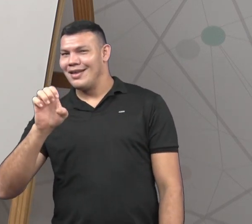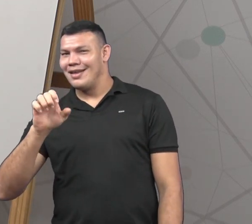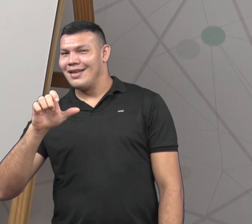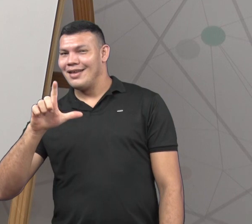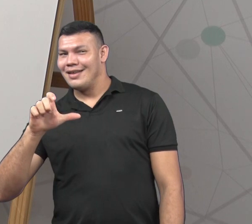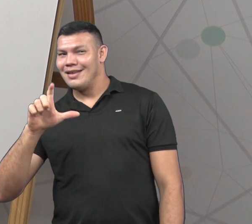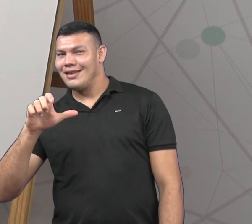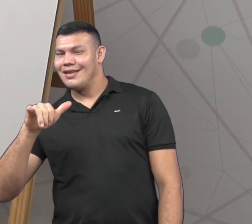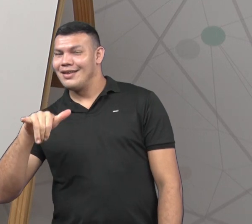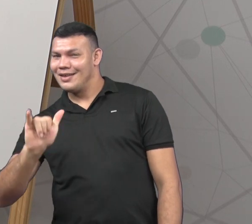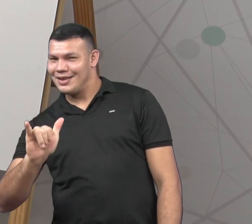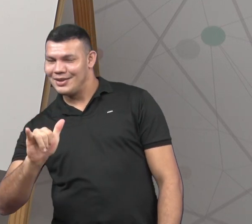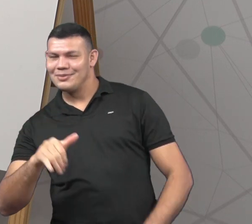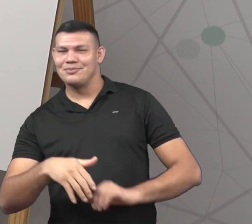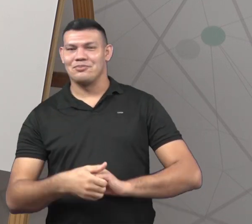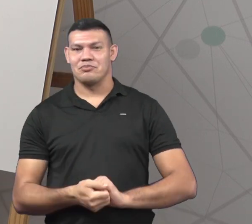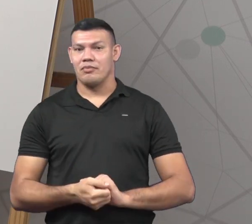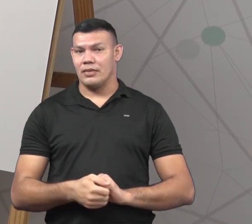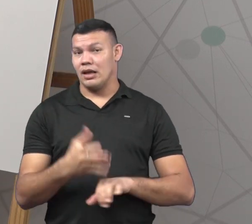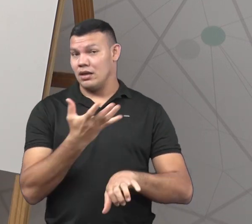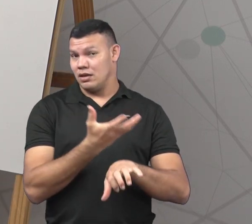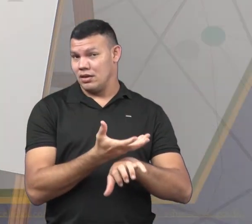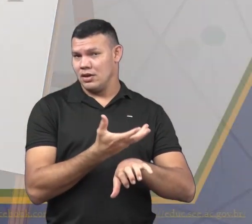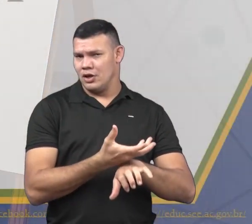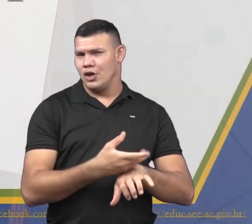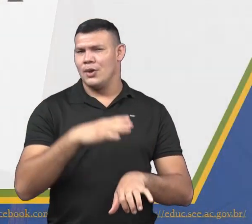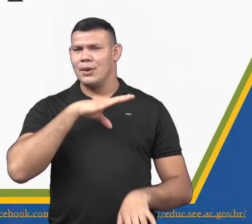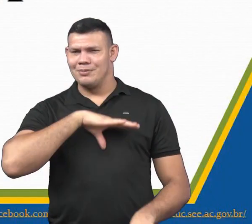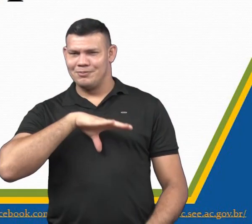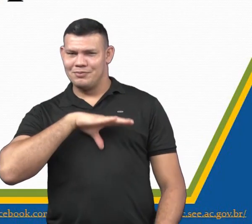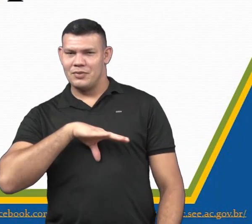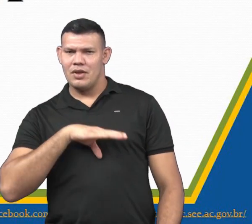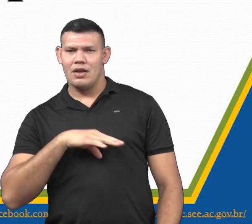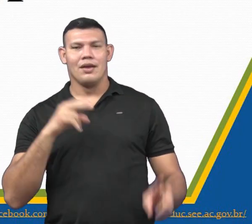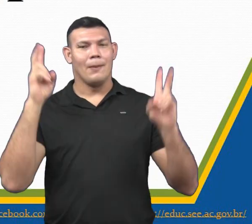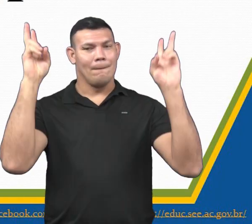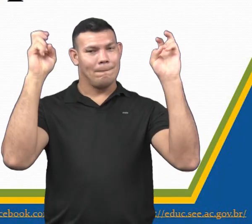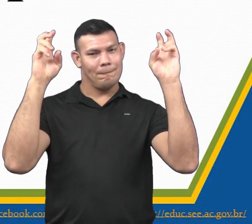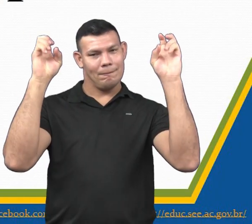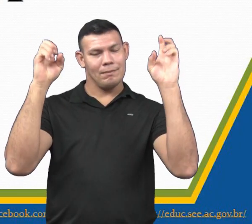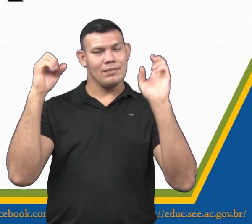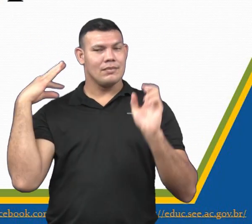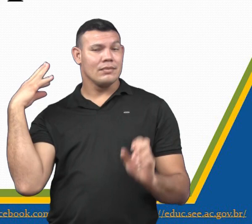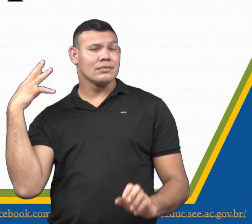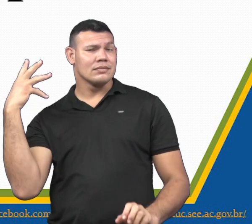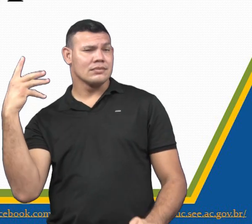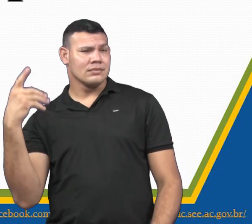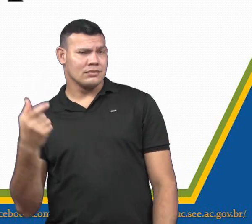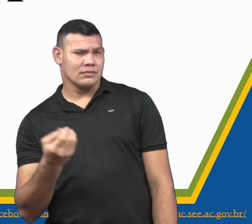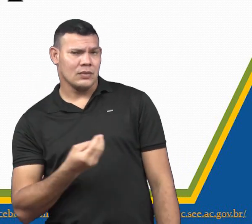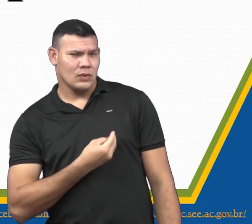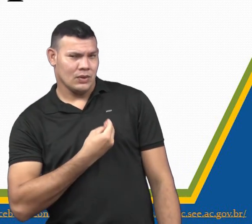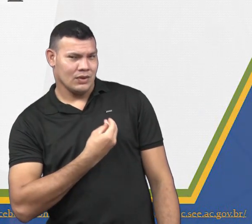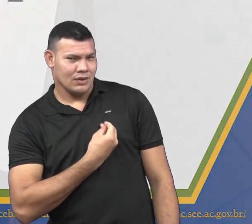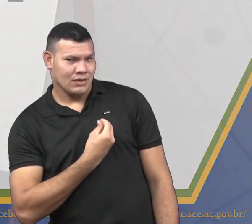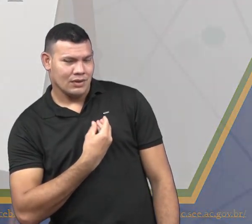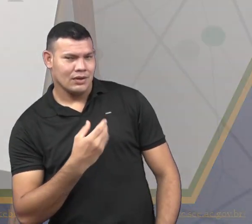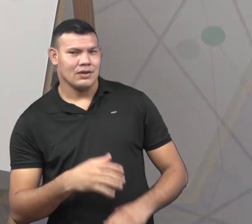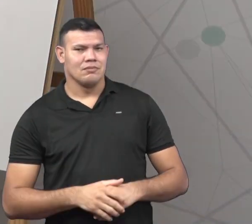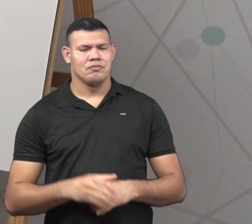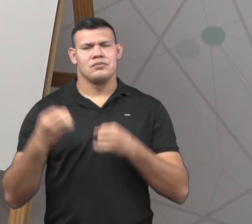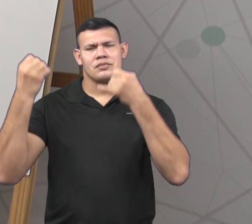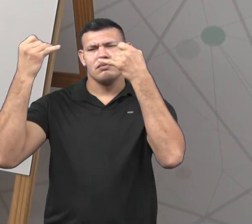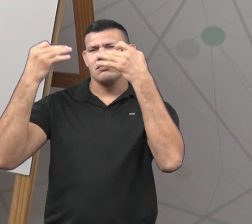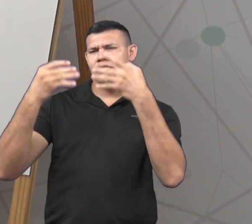língua portuguesa e o assunto é autobiografia, tá? Eu vou começar explicando um pouquinho sobre